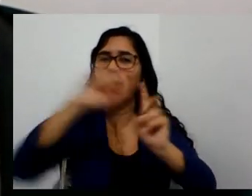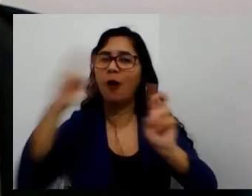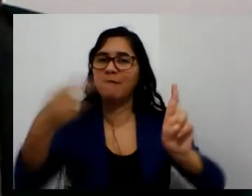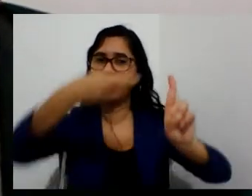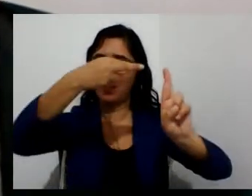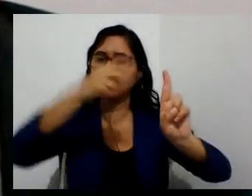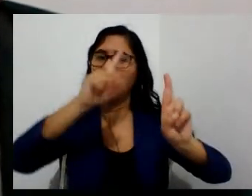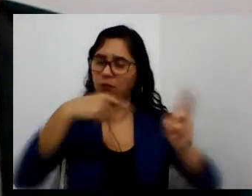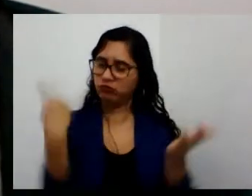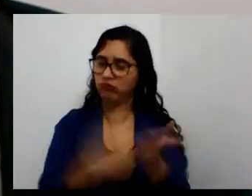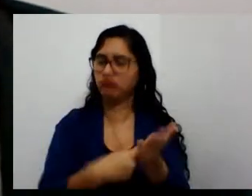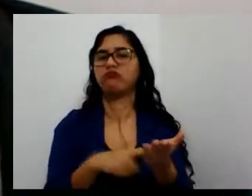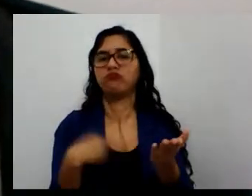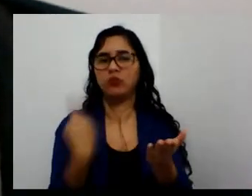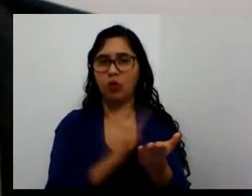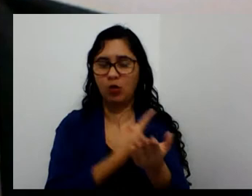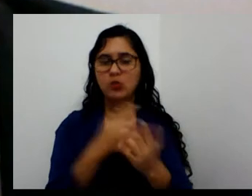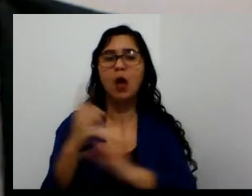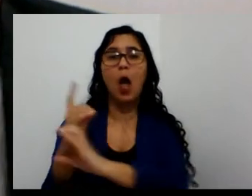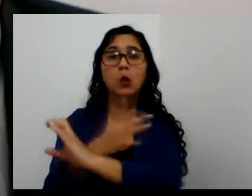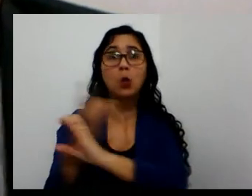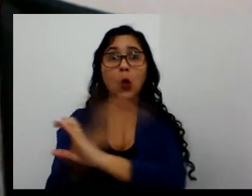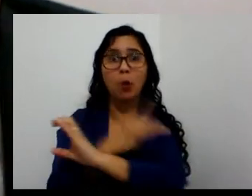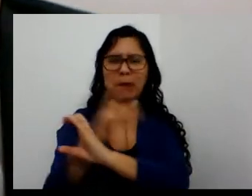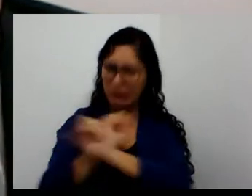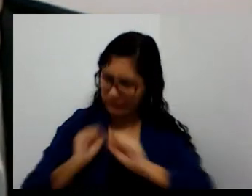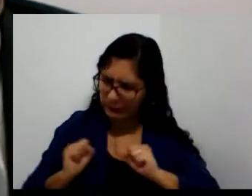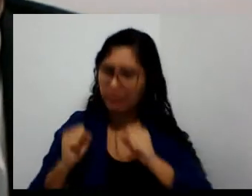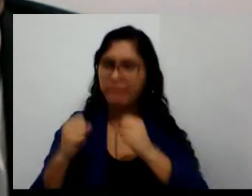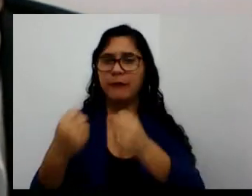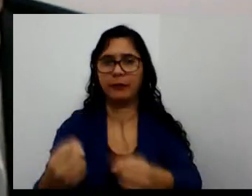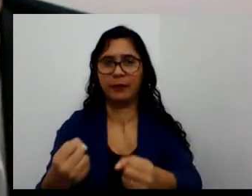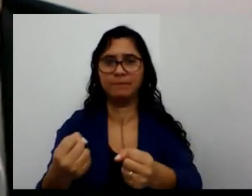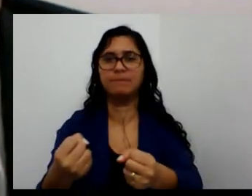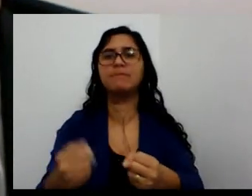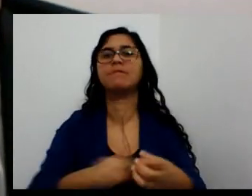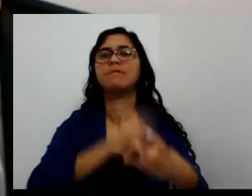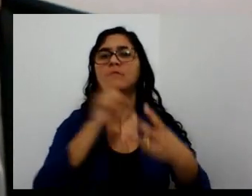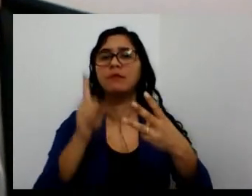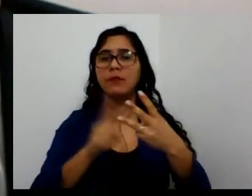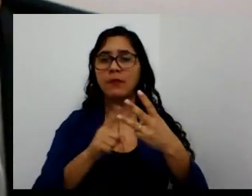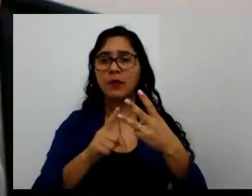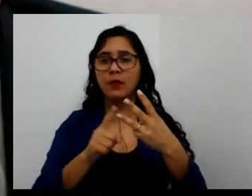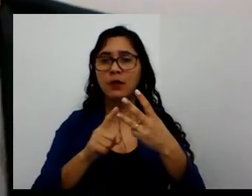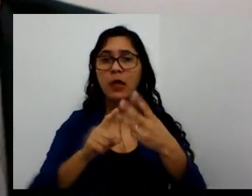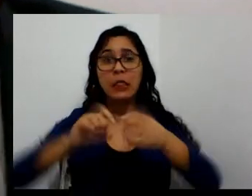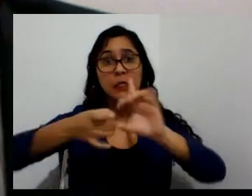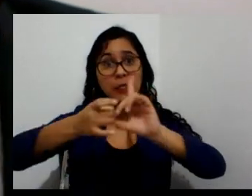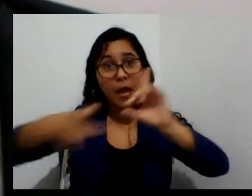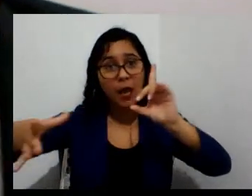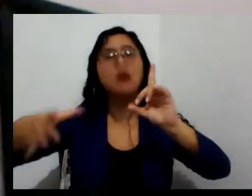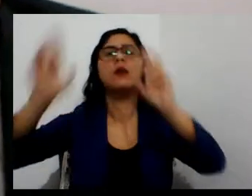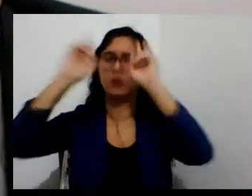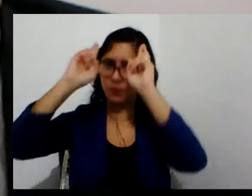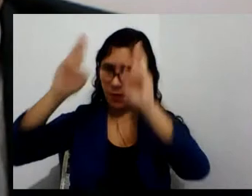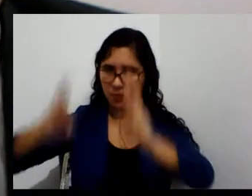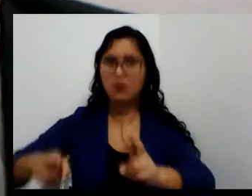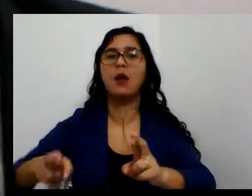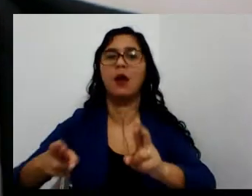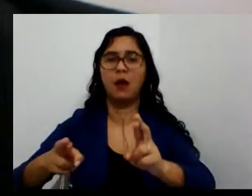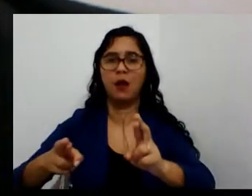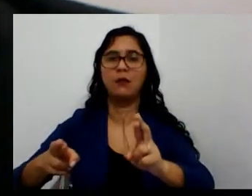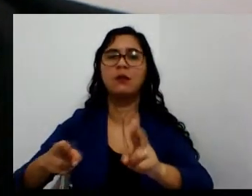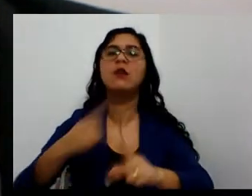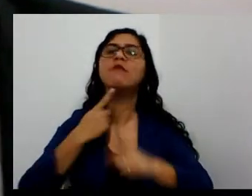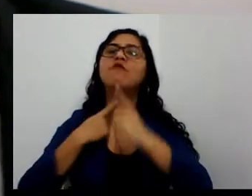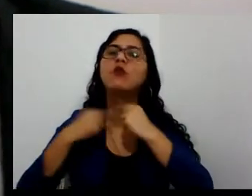compromisso. Defender a autonomia universitária, respeitar a democracia, respeitar a